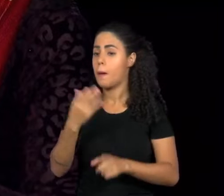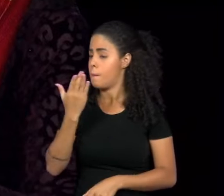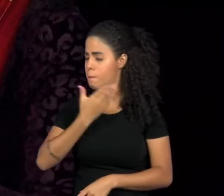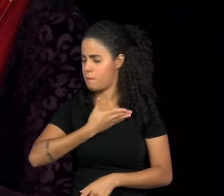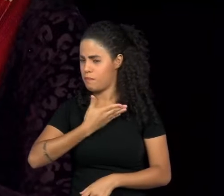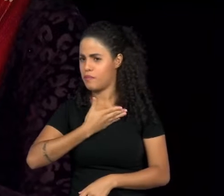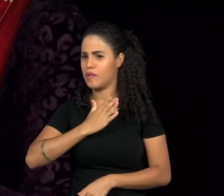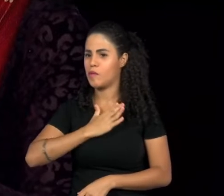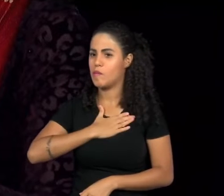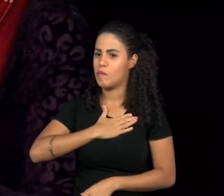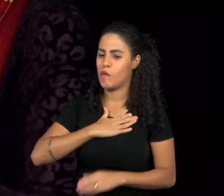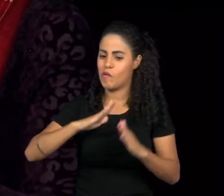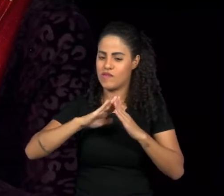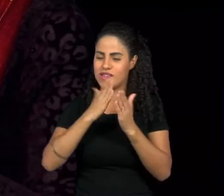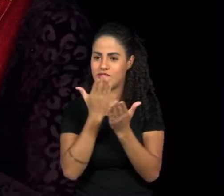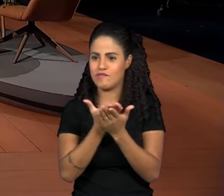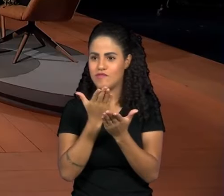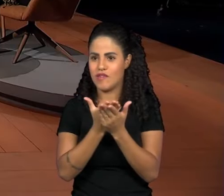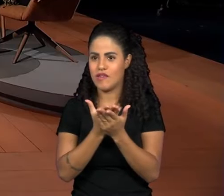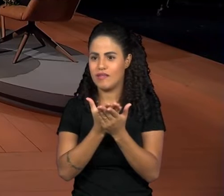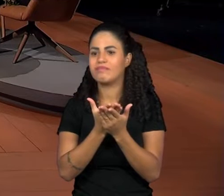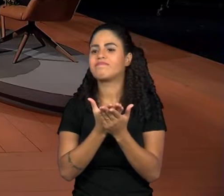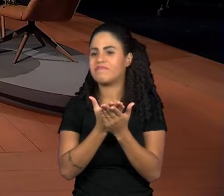de escola, né?